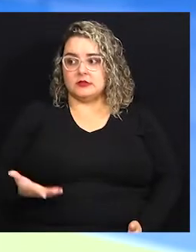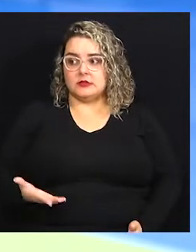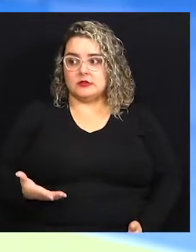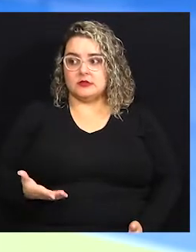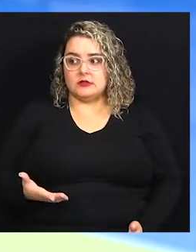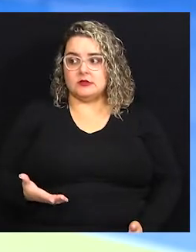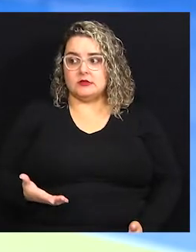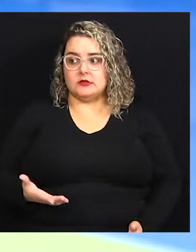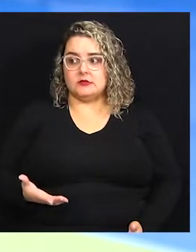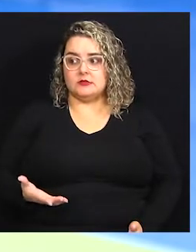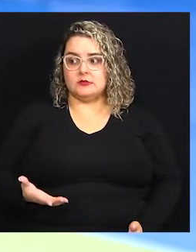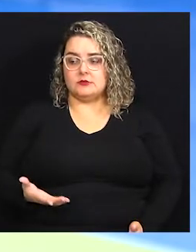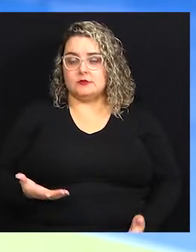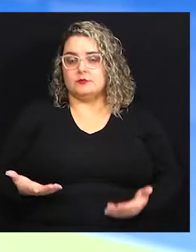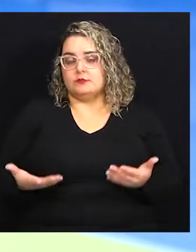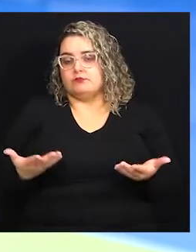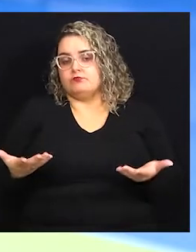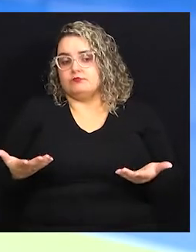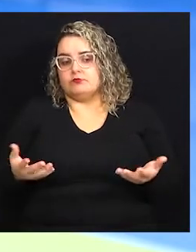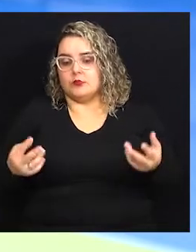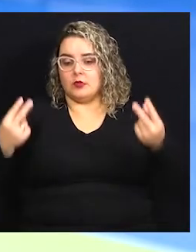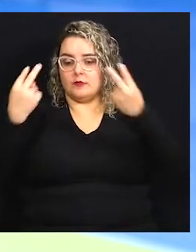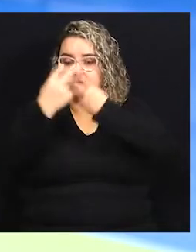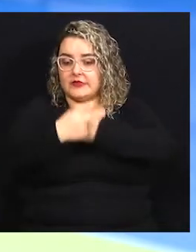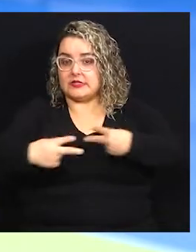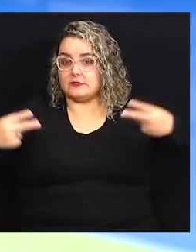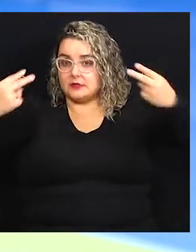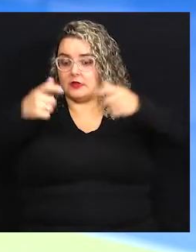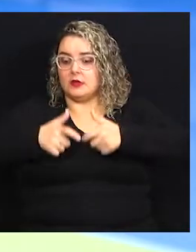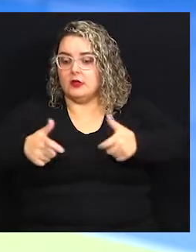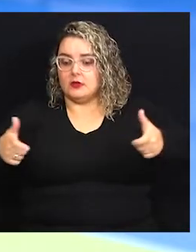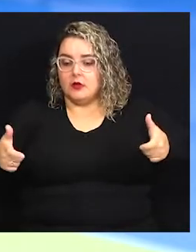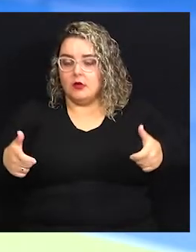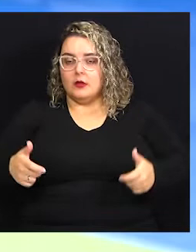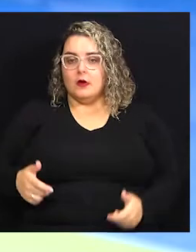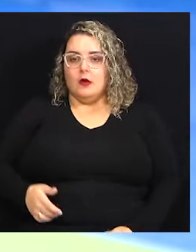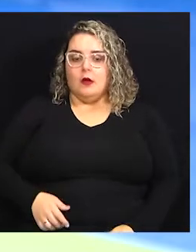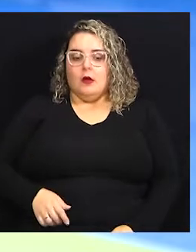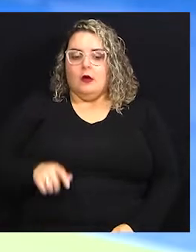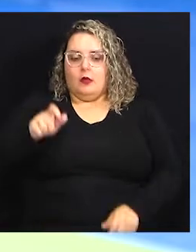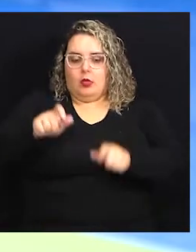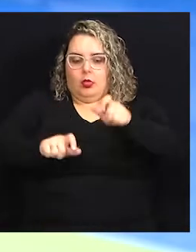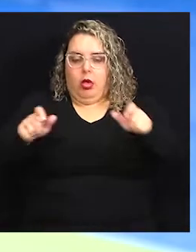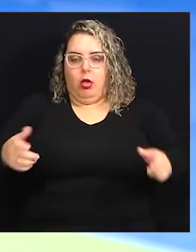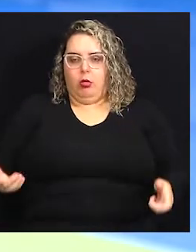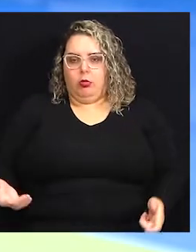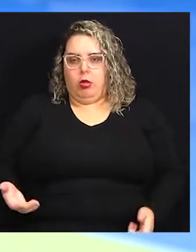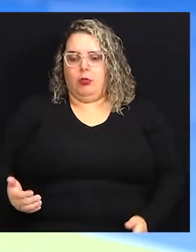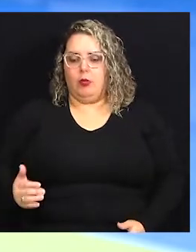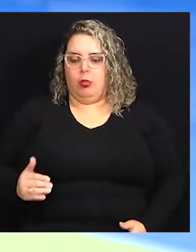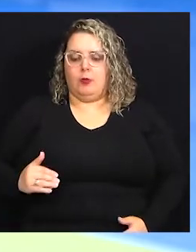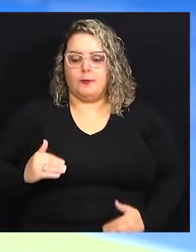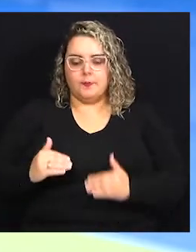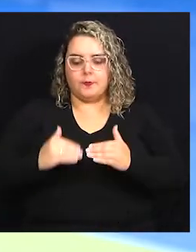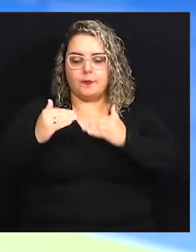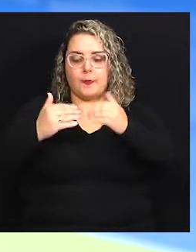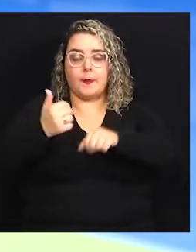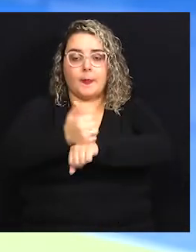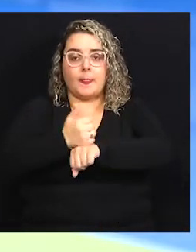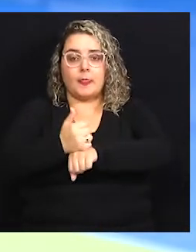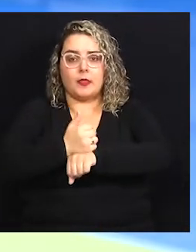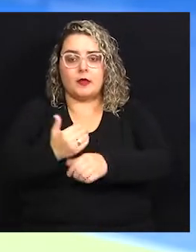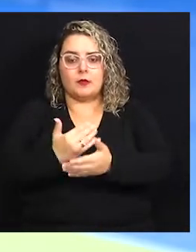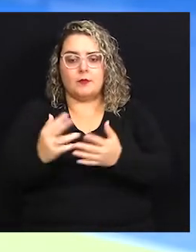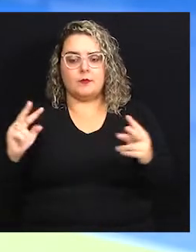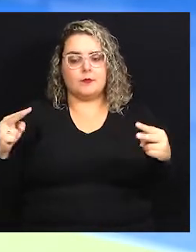vamos dizer assim, uma visibilidade maior, as pessoas passam a te ter, quando você começa a crescer profissionalmente, as pessoas passam a te